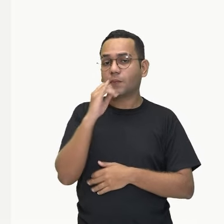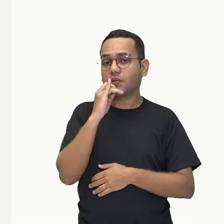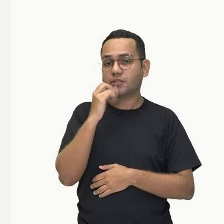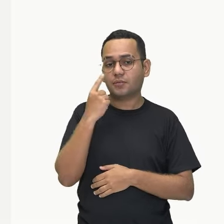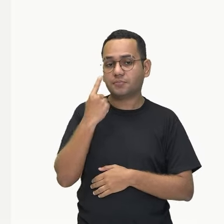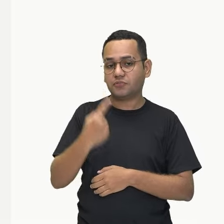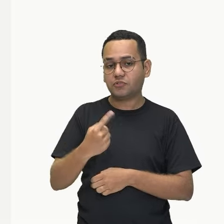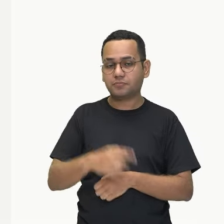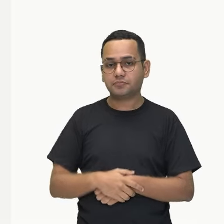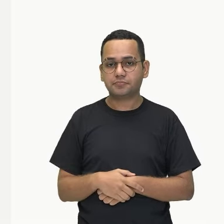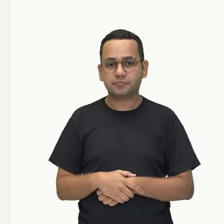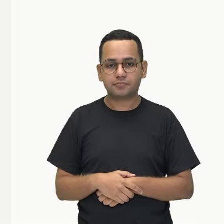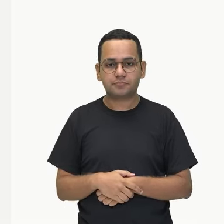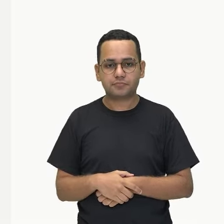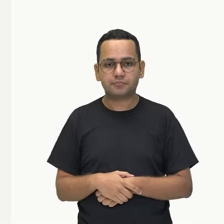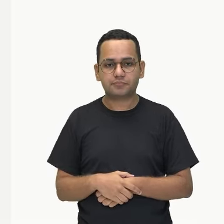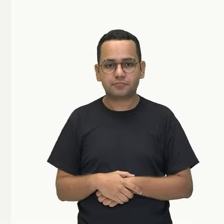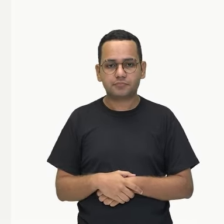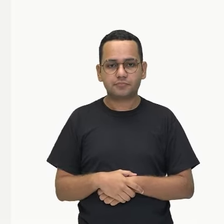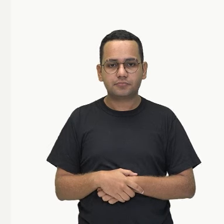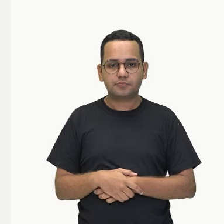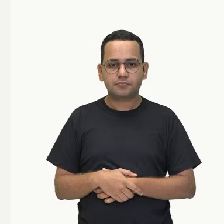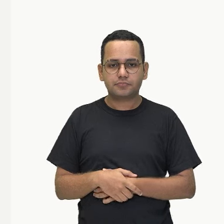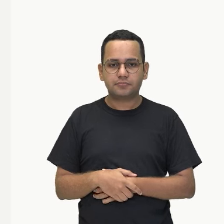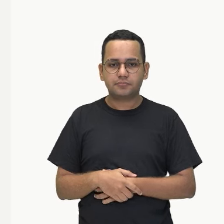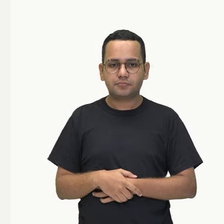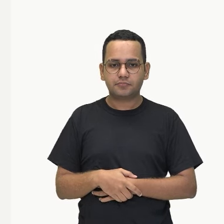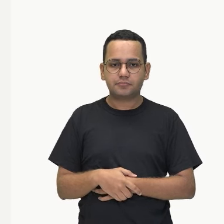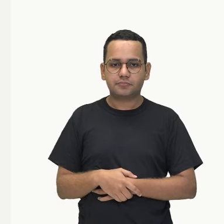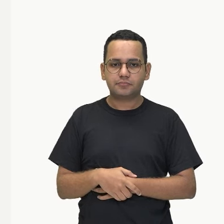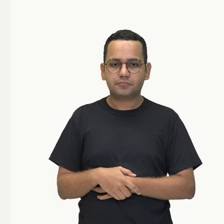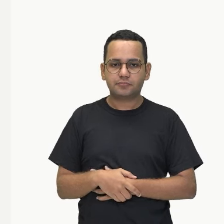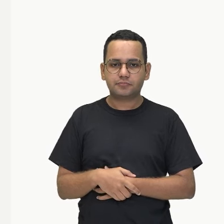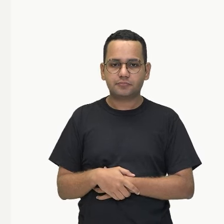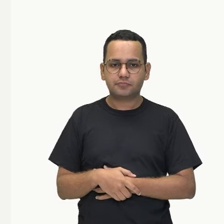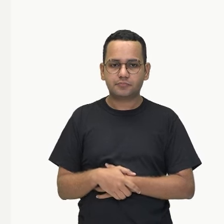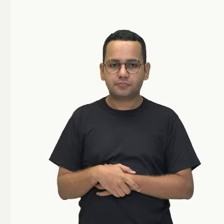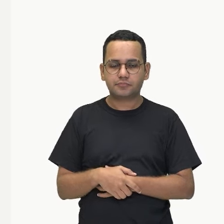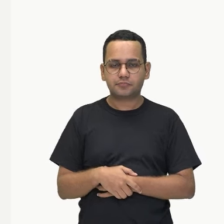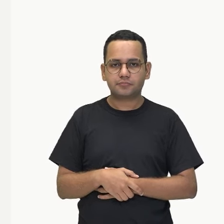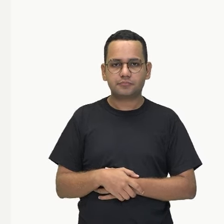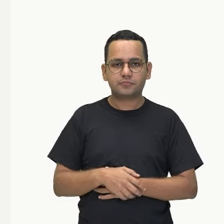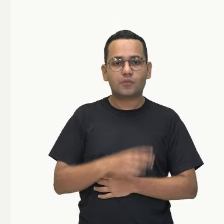2x ao quadrado menos x ao quadrado.